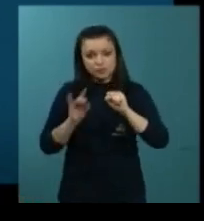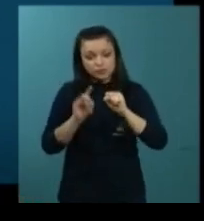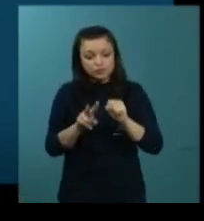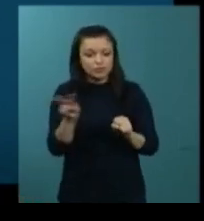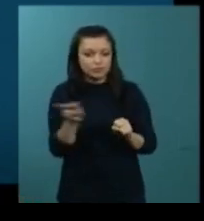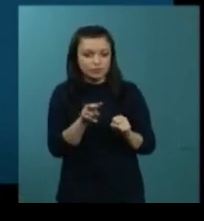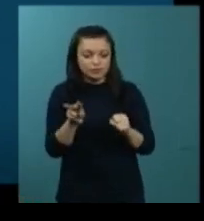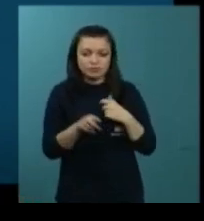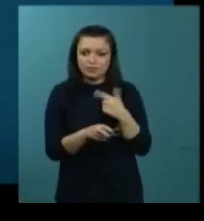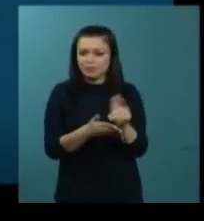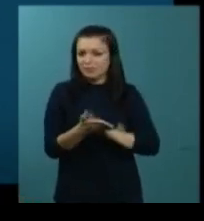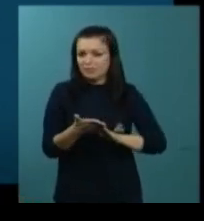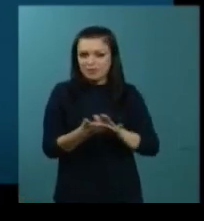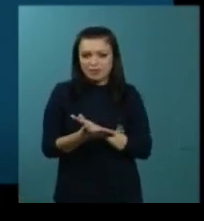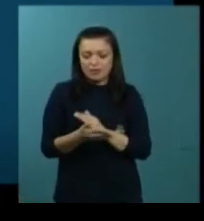pares,